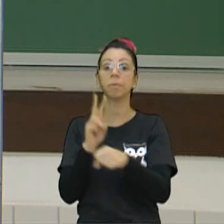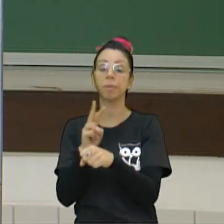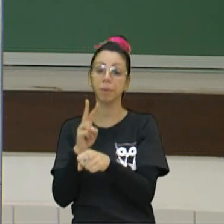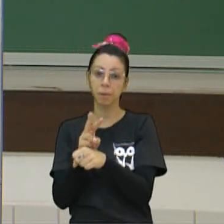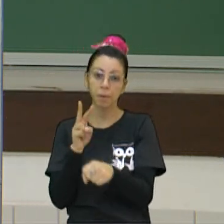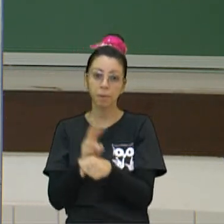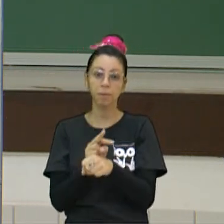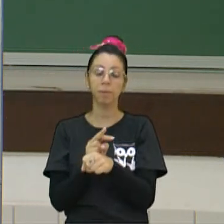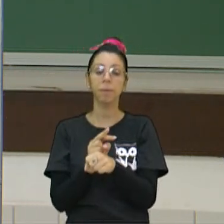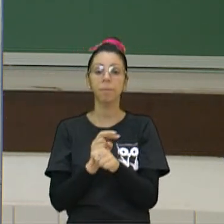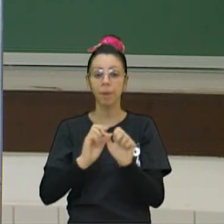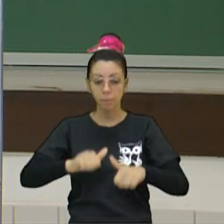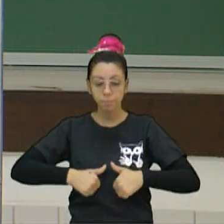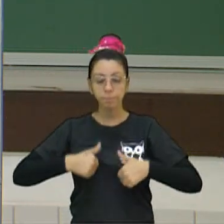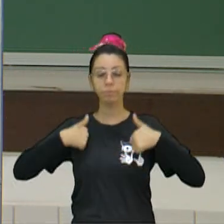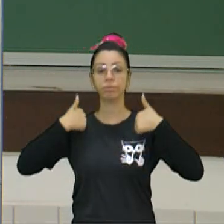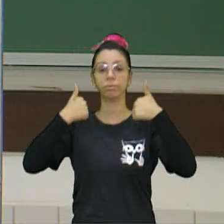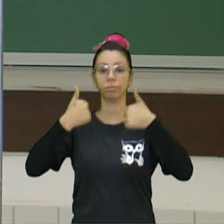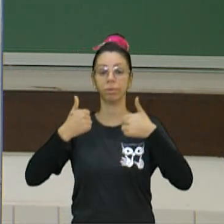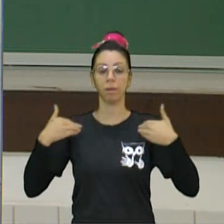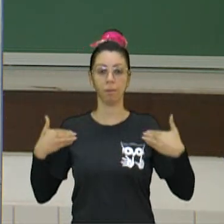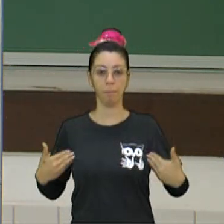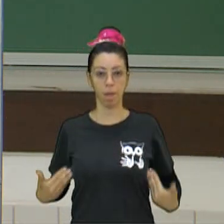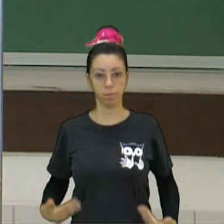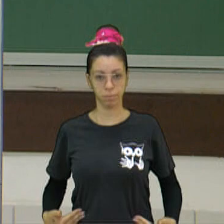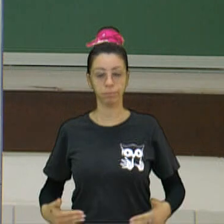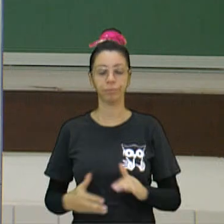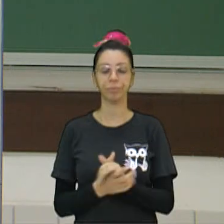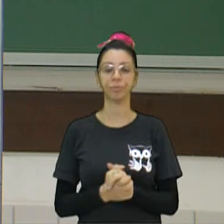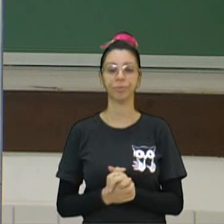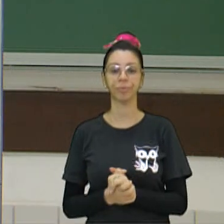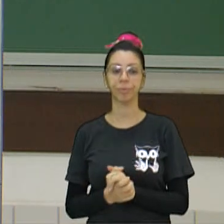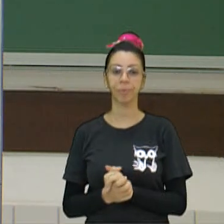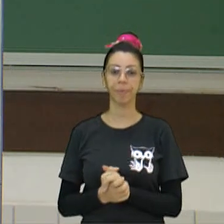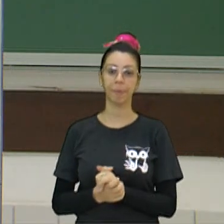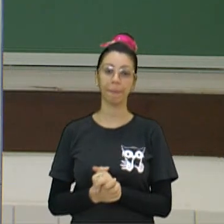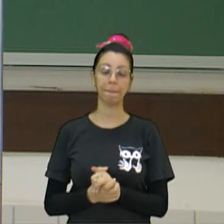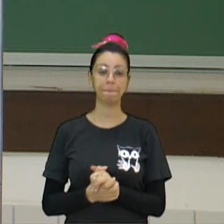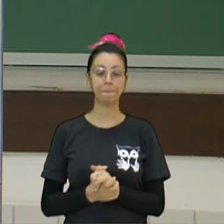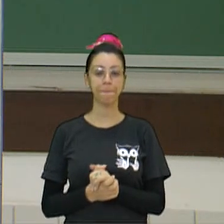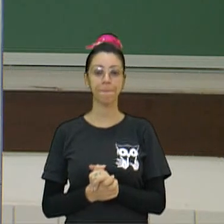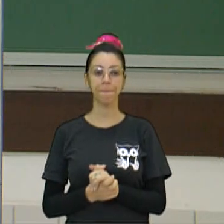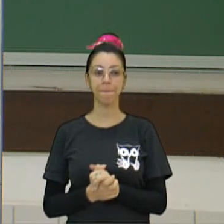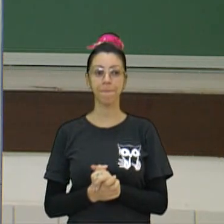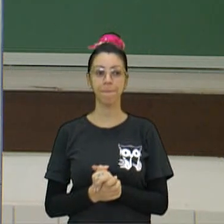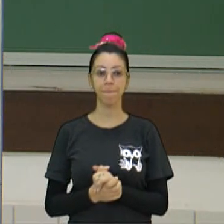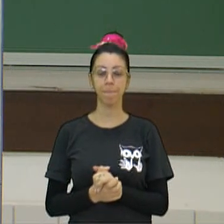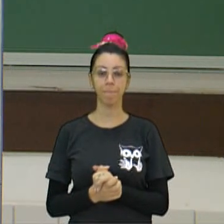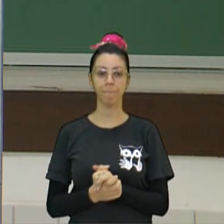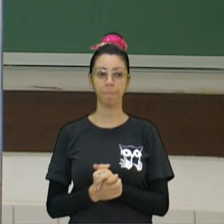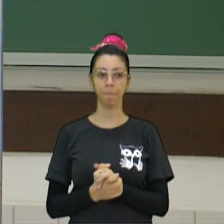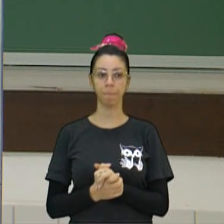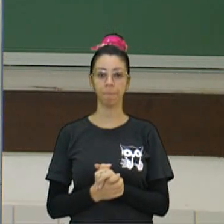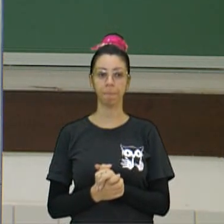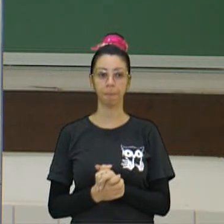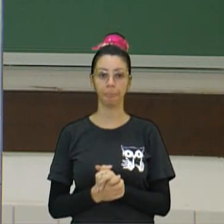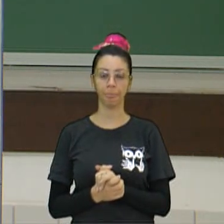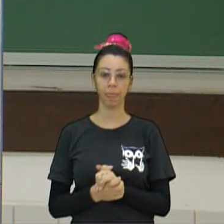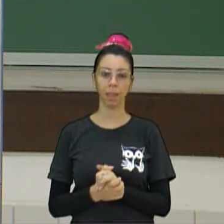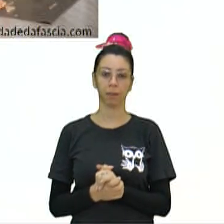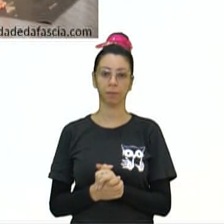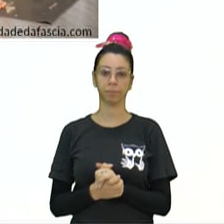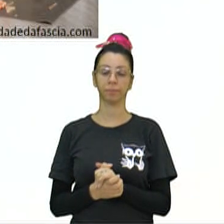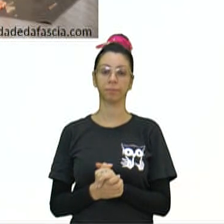fisioterapia para recuperação das pessoas. Então, temos aqui o fim do método Pilates, né? Então, ele